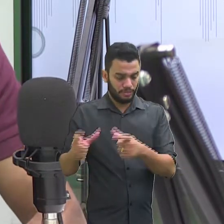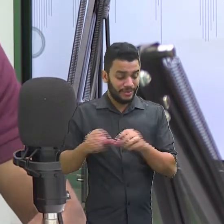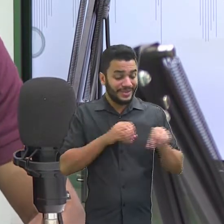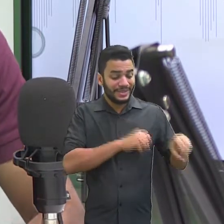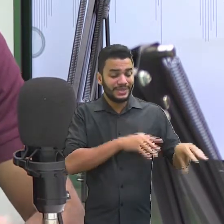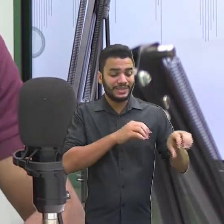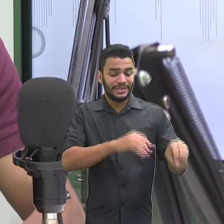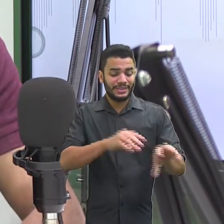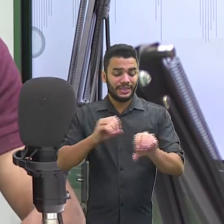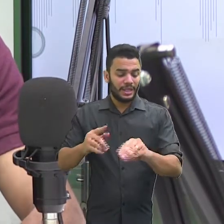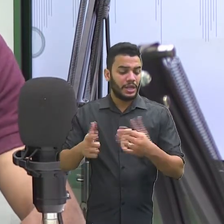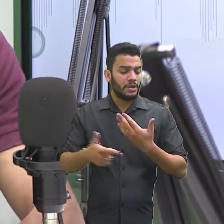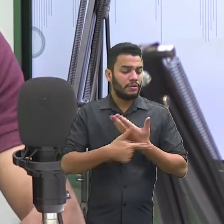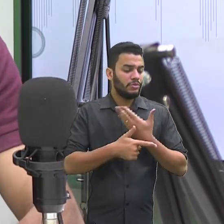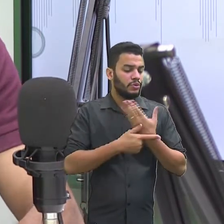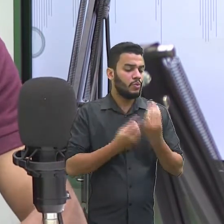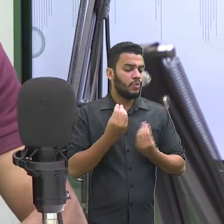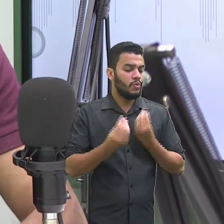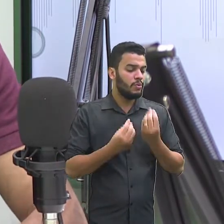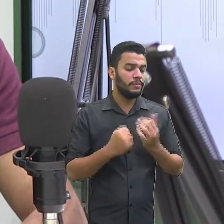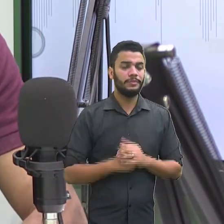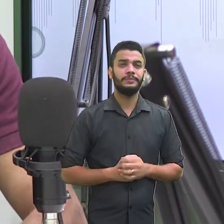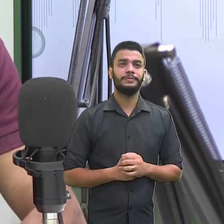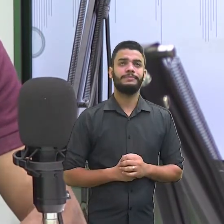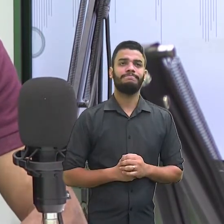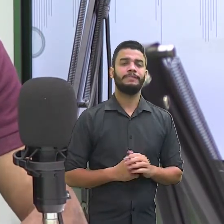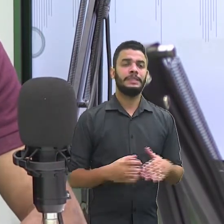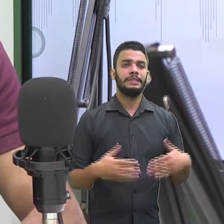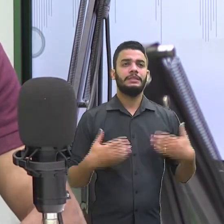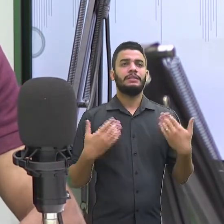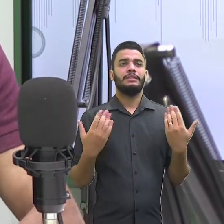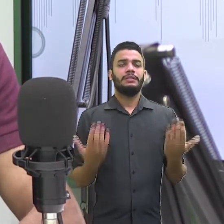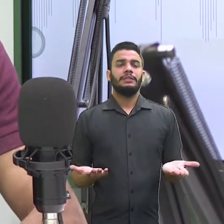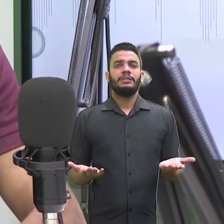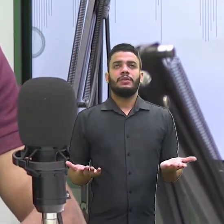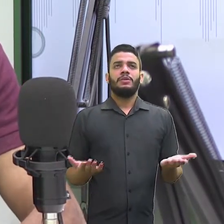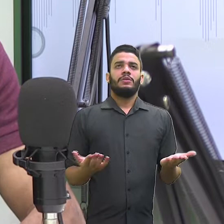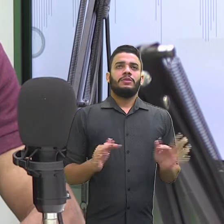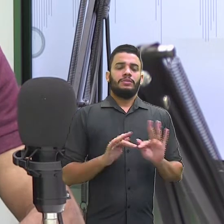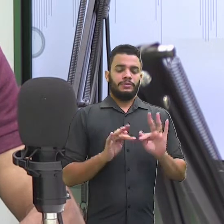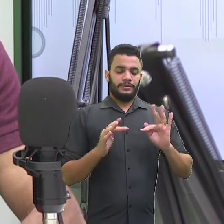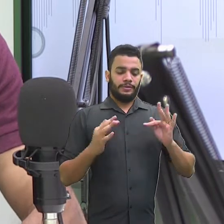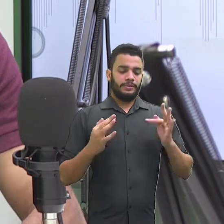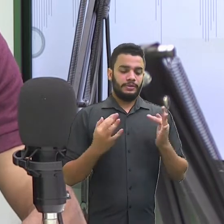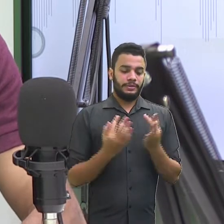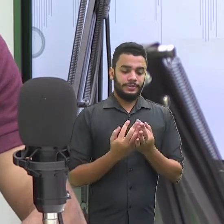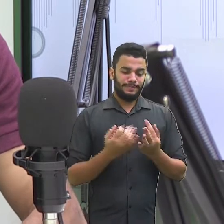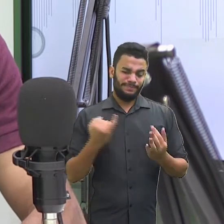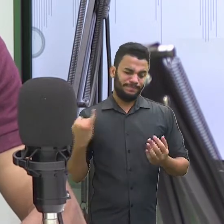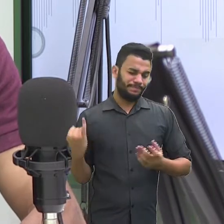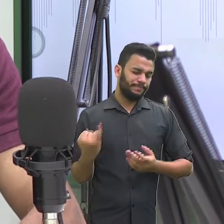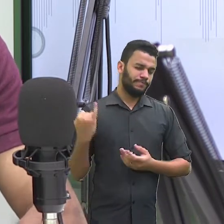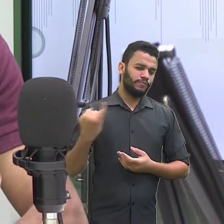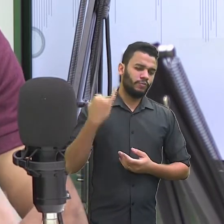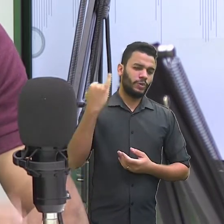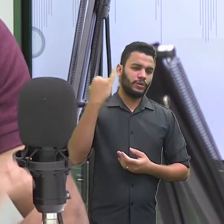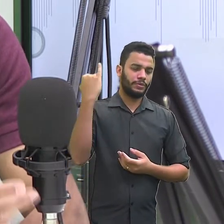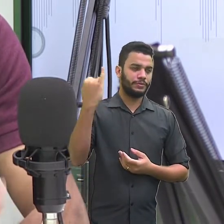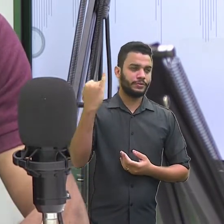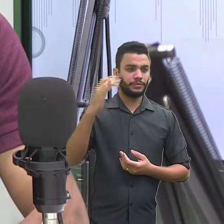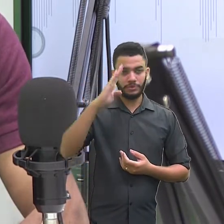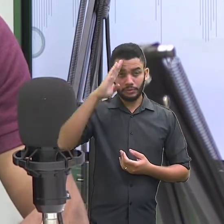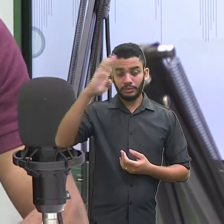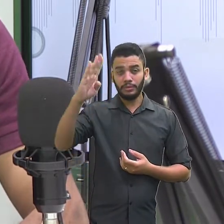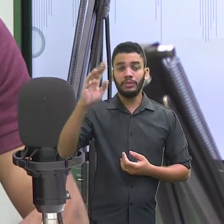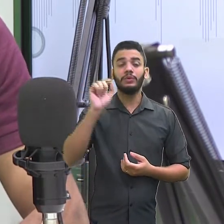anteriormente, talvez até mesmo antecipando a pauta, bem, a família é de fundamental importância na educação dos filhos. O primeiro elemento de forjar o